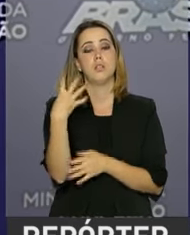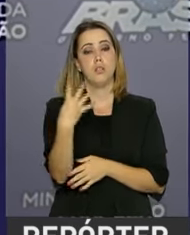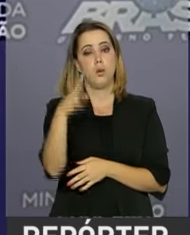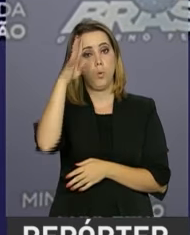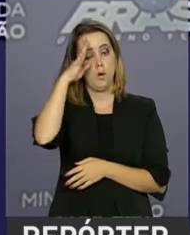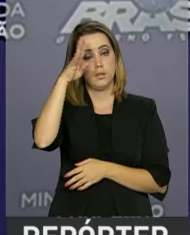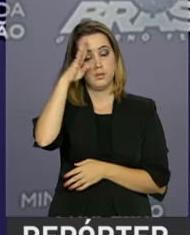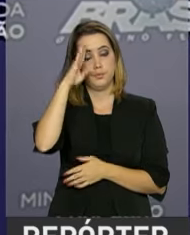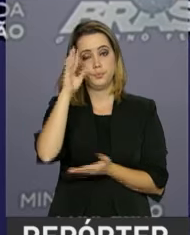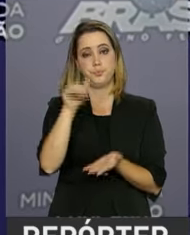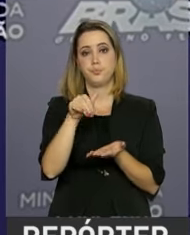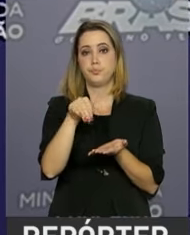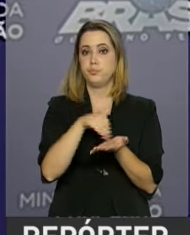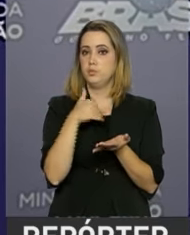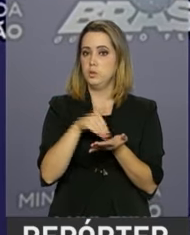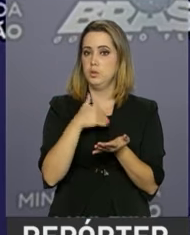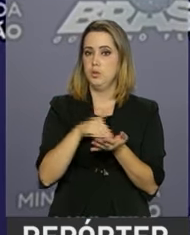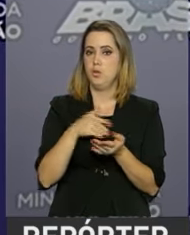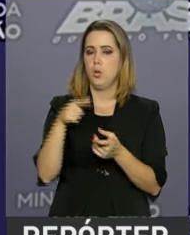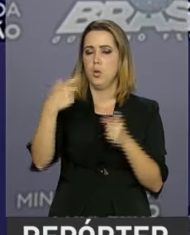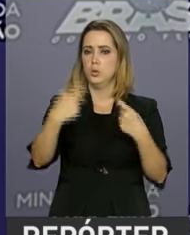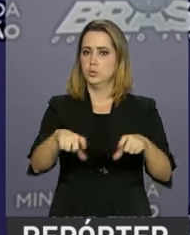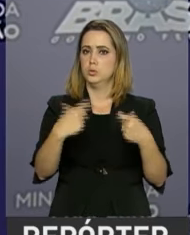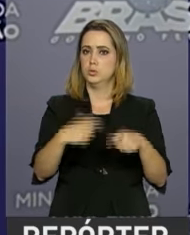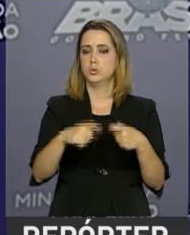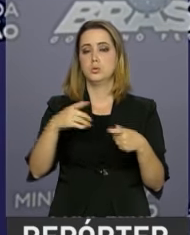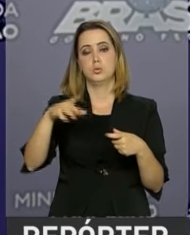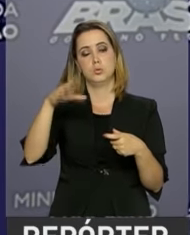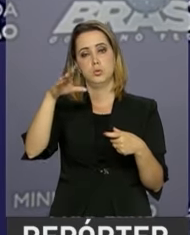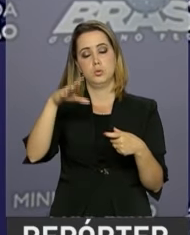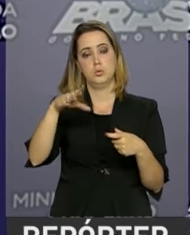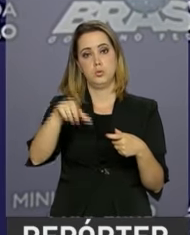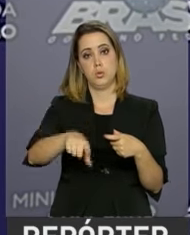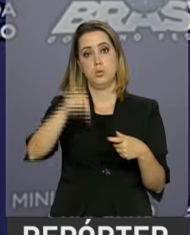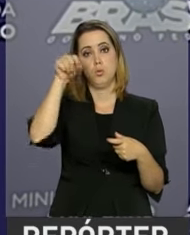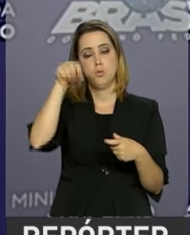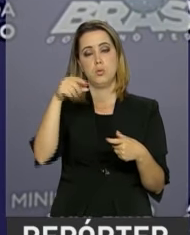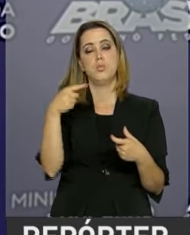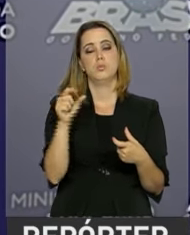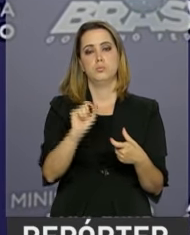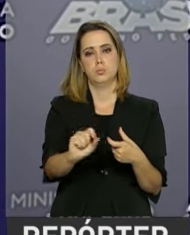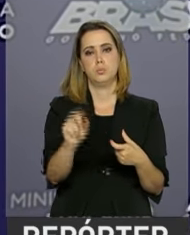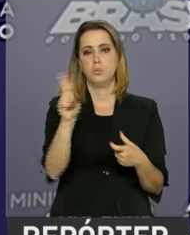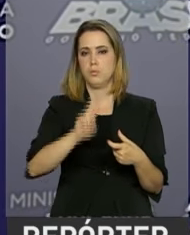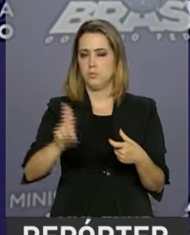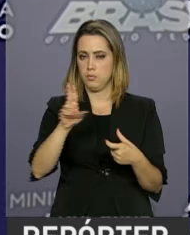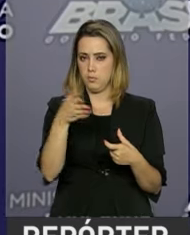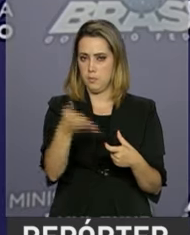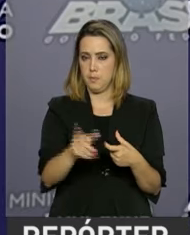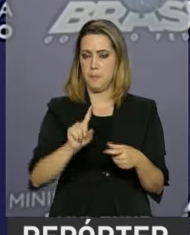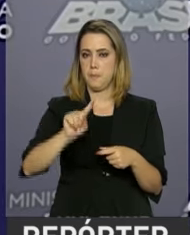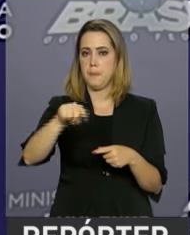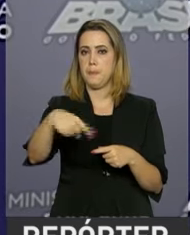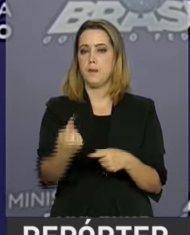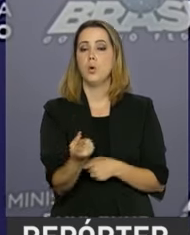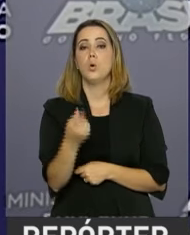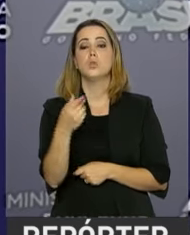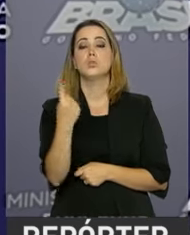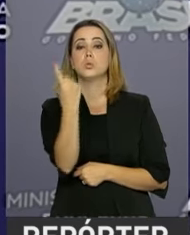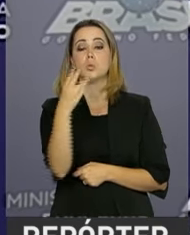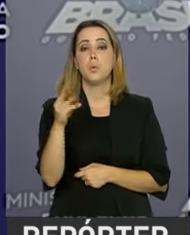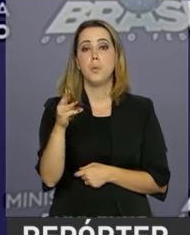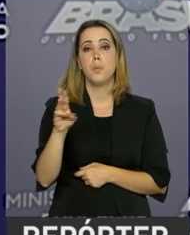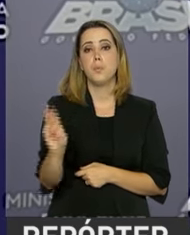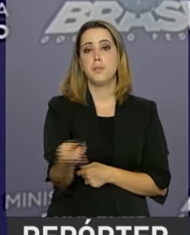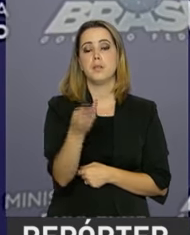para fazer a matrícula na instituição de ensino superior para o qual foi aprovado. Outros 1,5 milhão de alunos disputaram uma bolsa